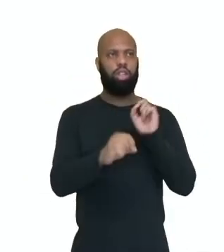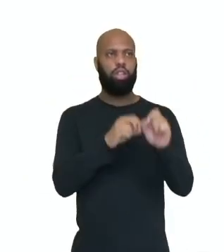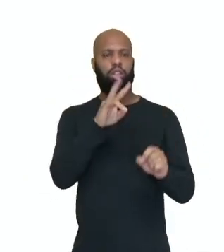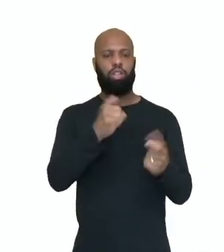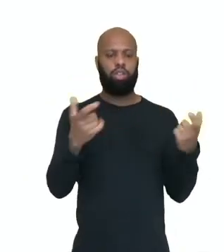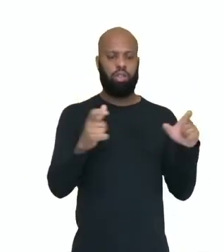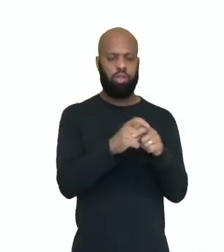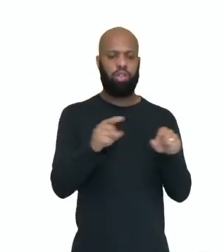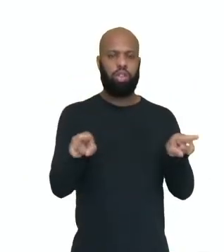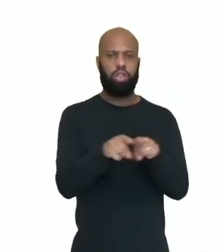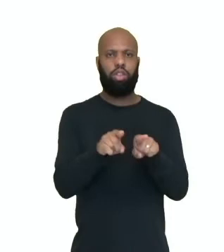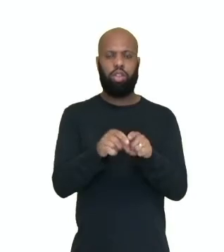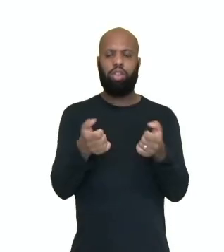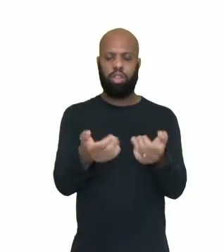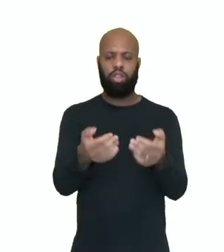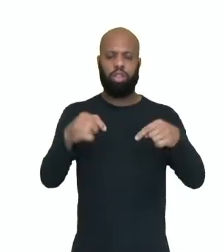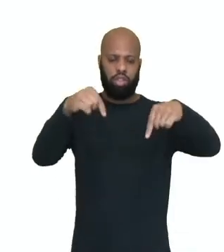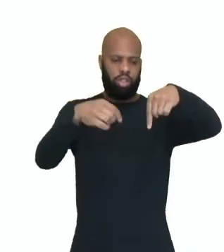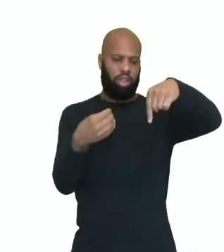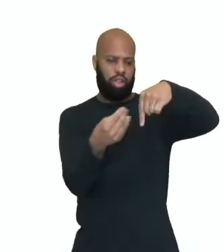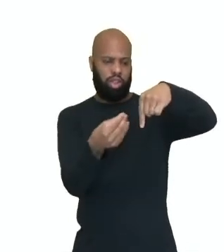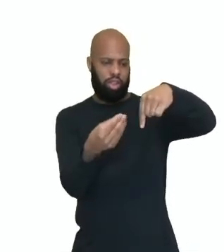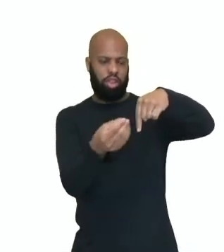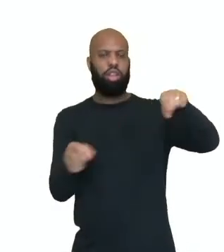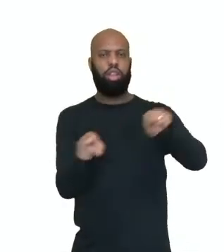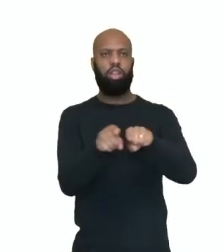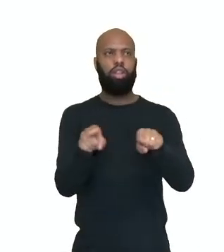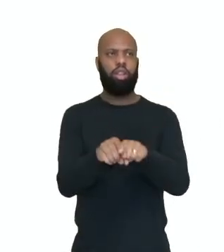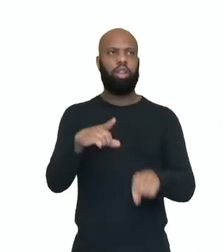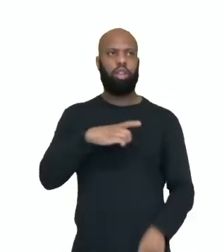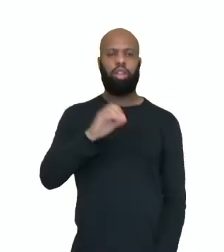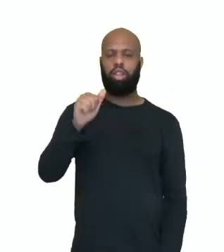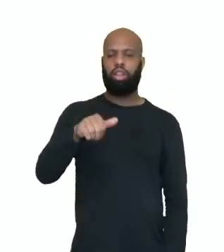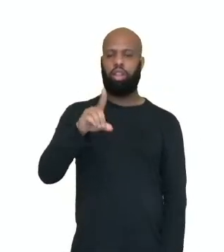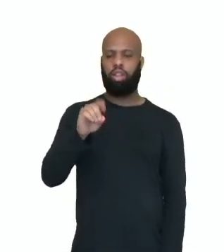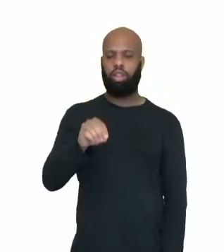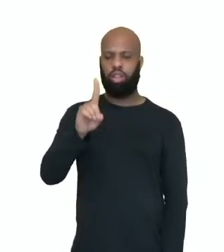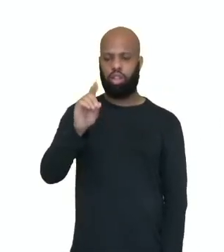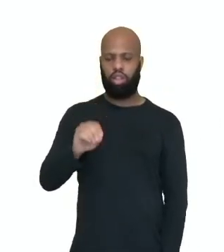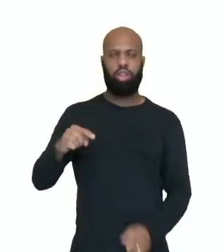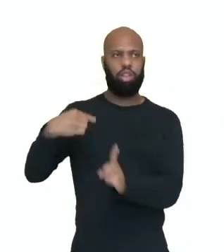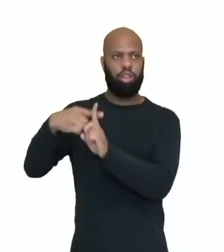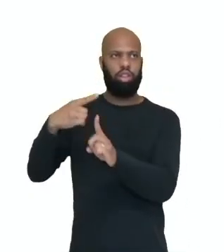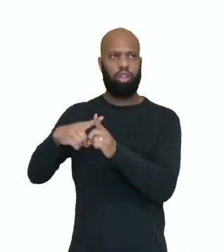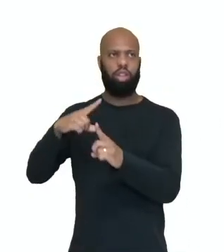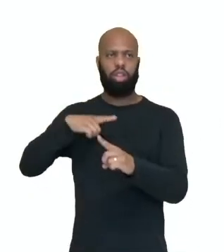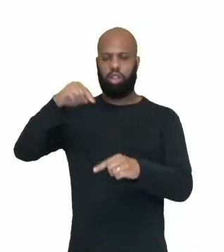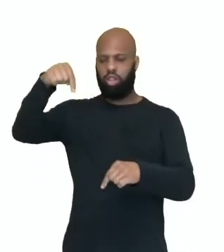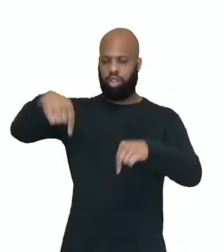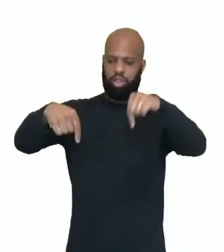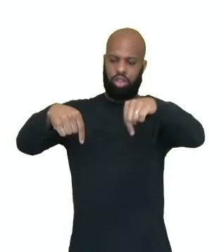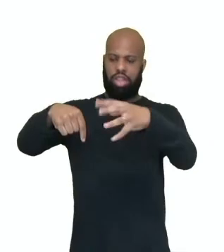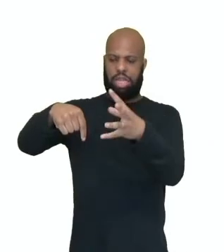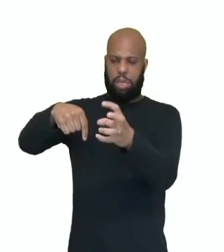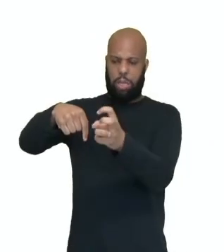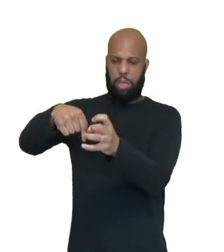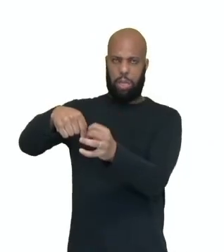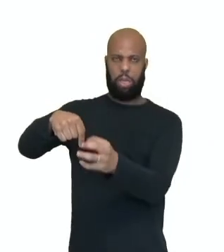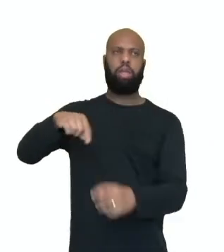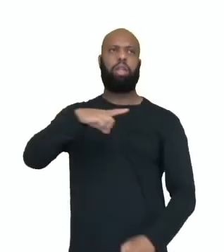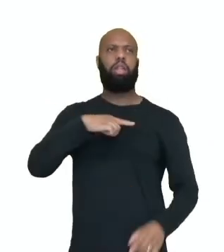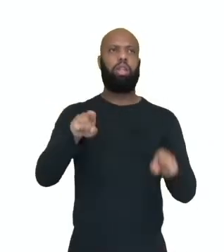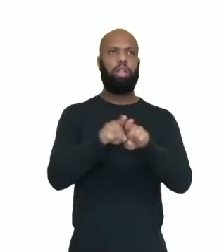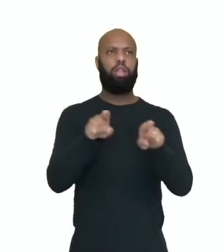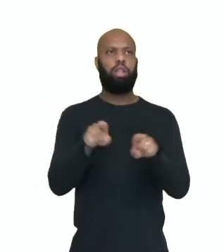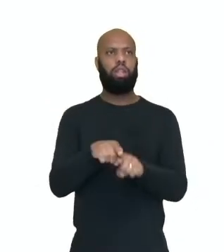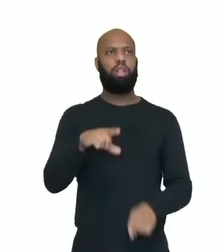ocorre a deposição no eletrodo, o ânodo, que é o polo positivo, o ânion sofre a oxidação e ocorre a corrosão do eletrodo, então